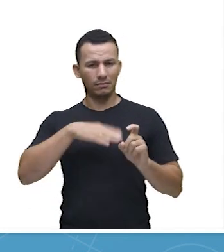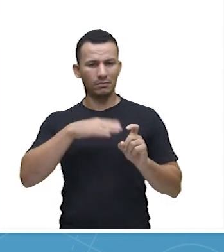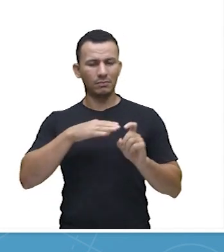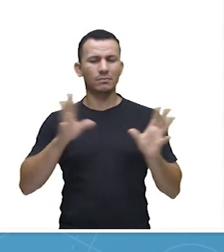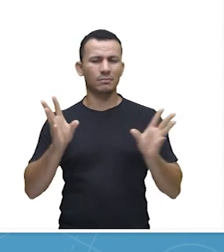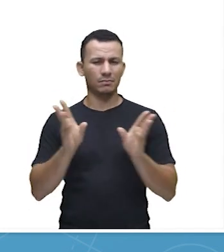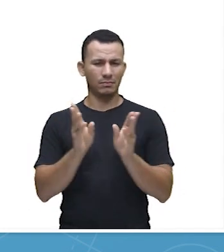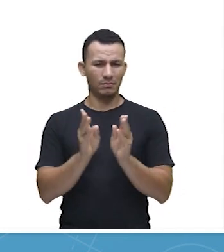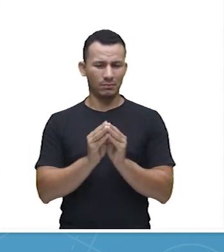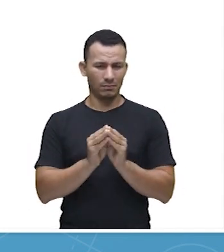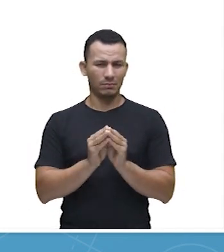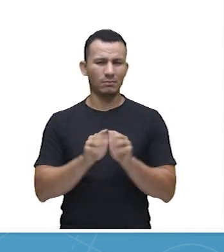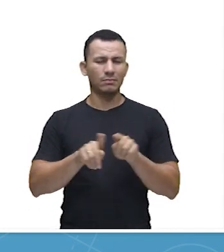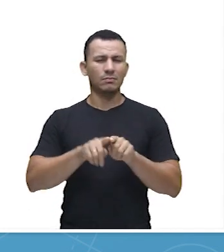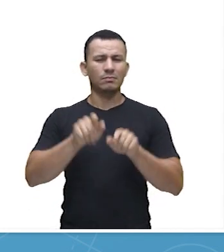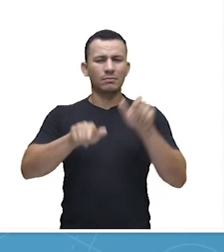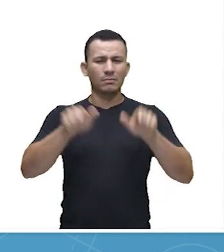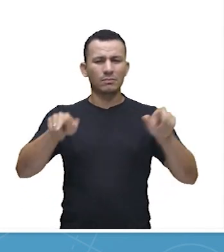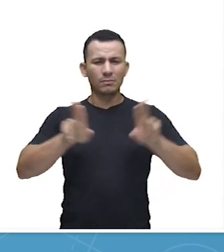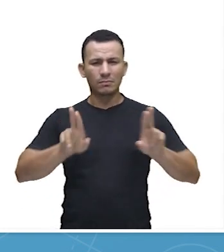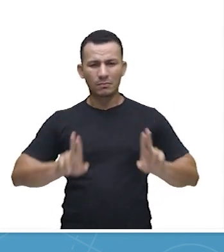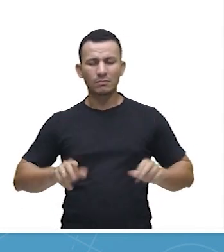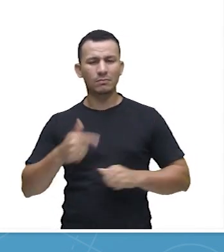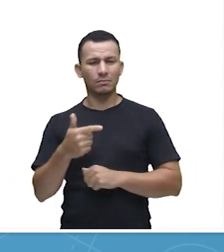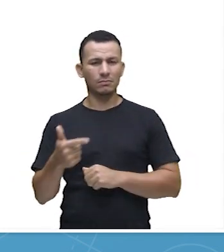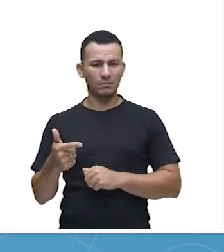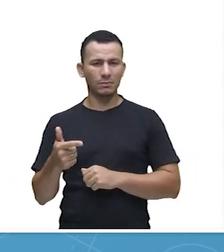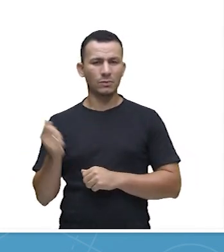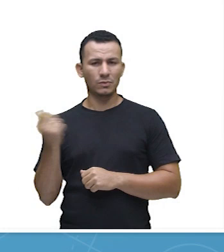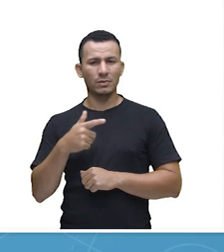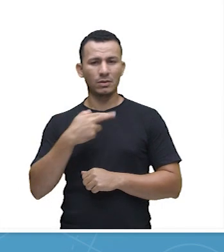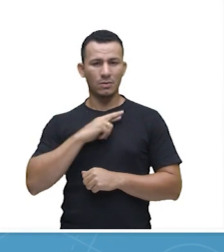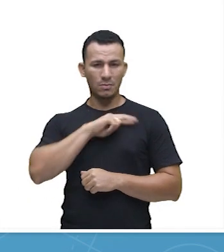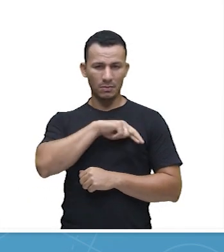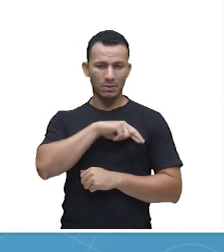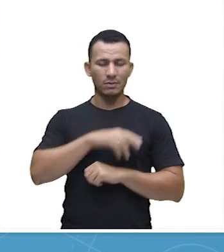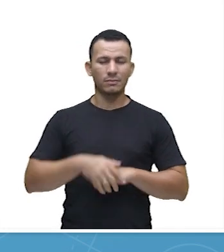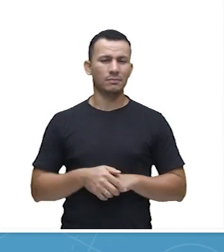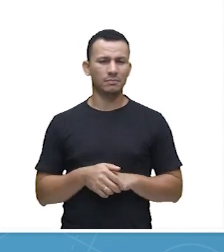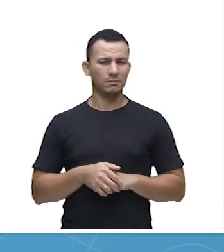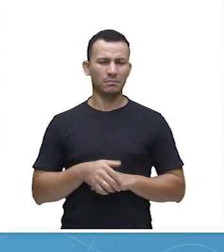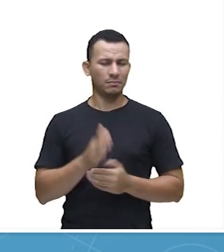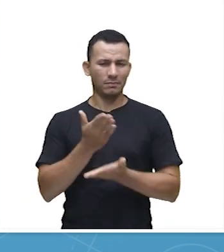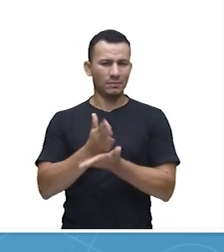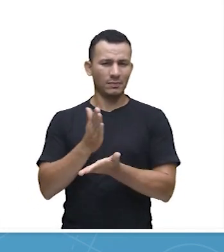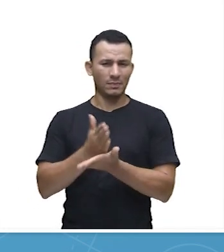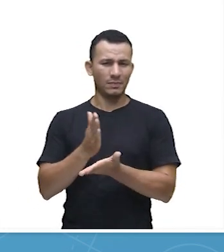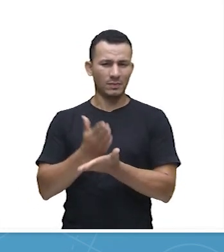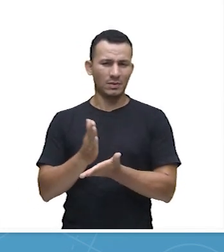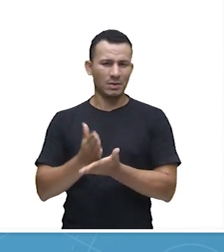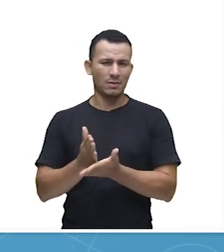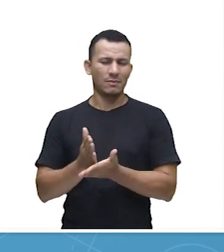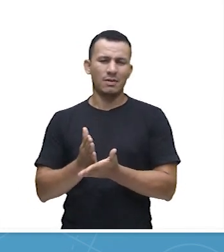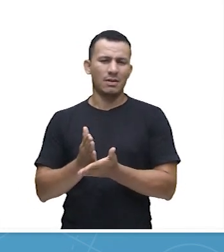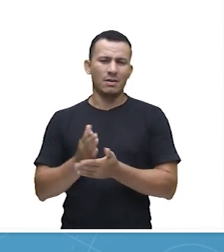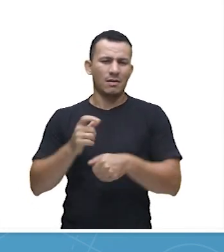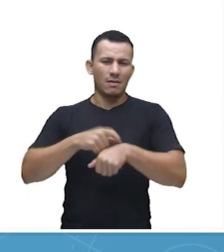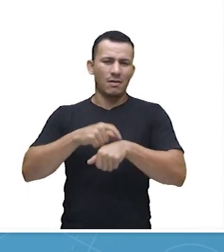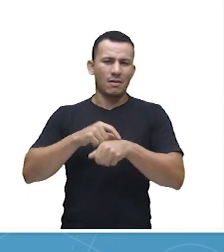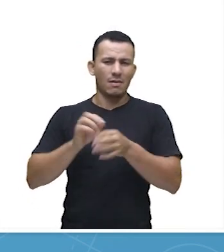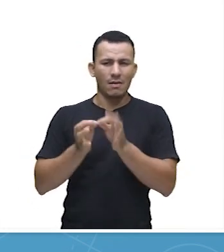com menos personagens do que um romance? Nada a ver, não tem relação com duração, tamanho de história,